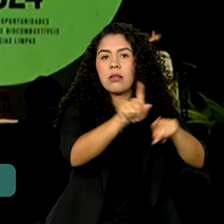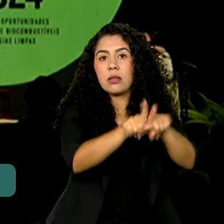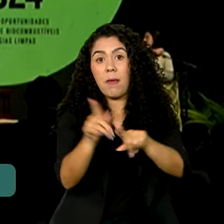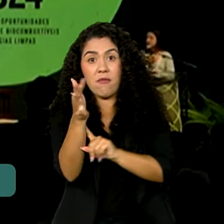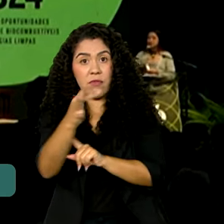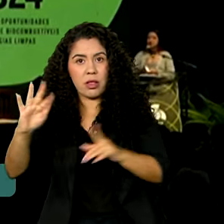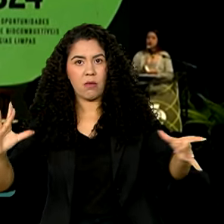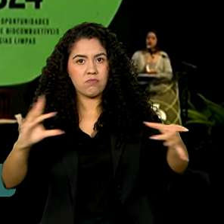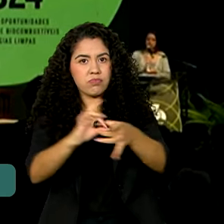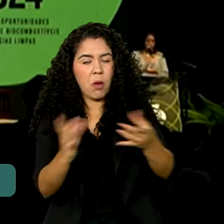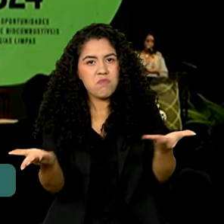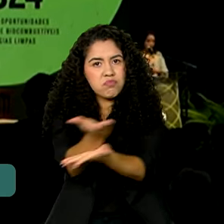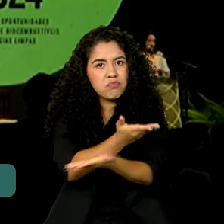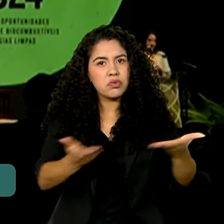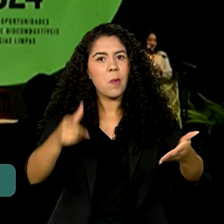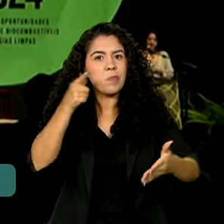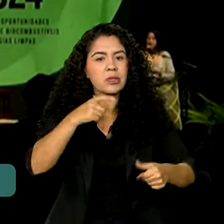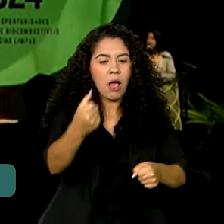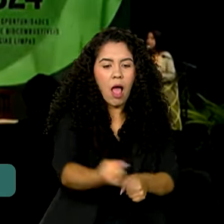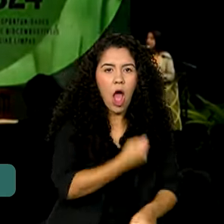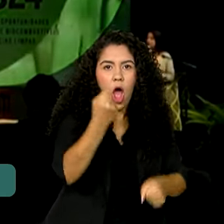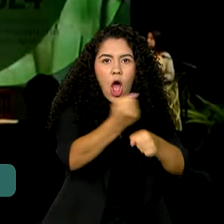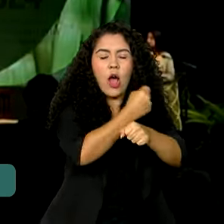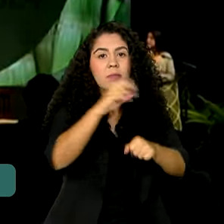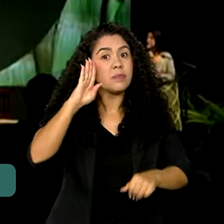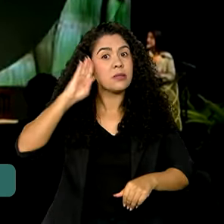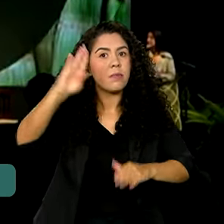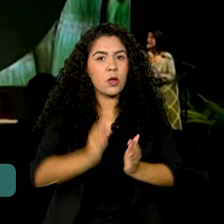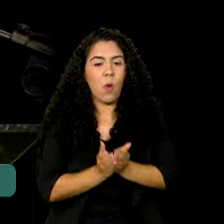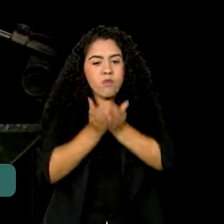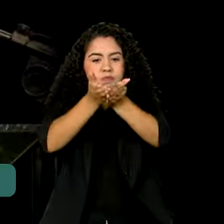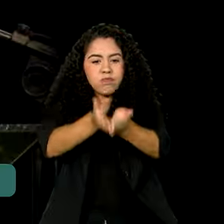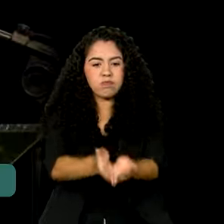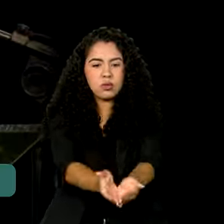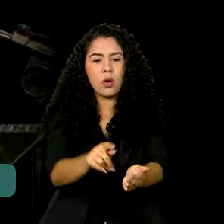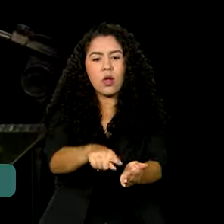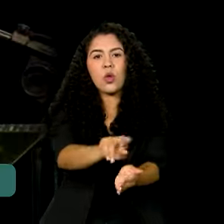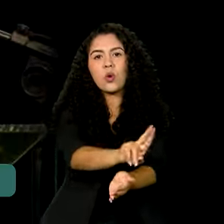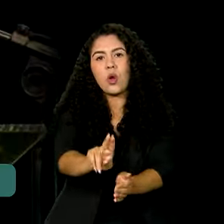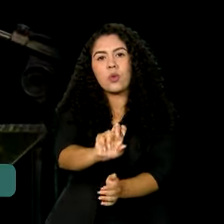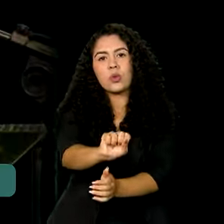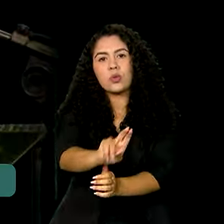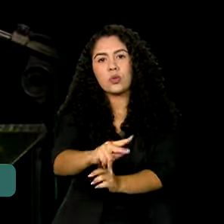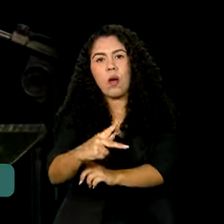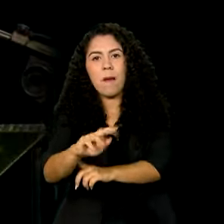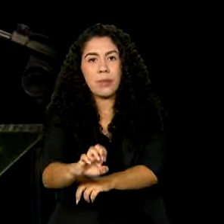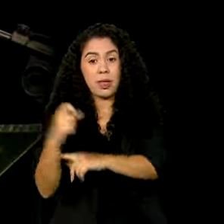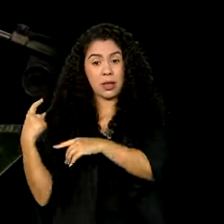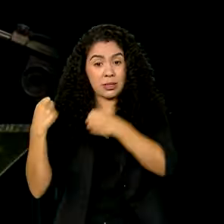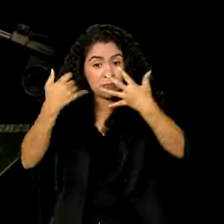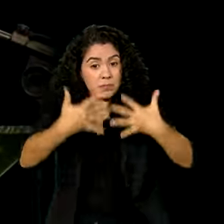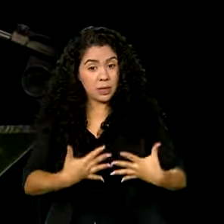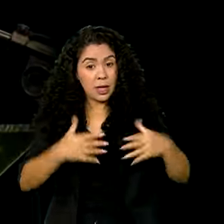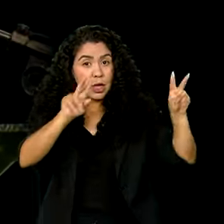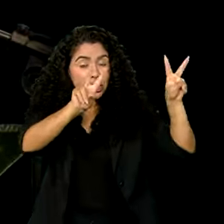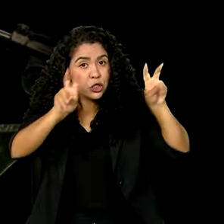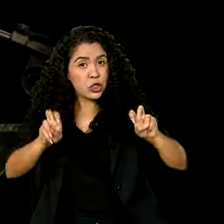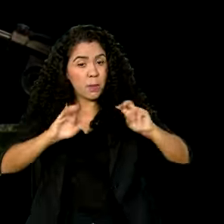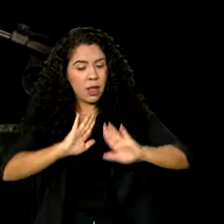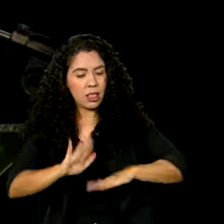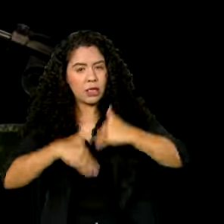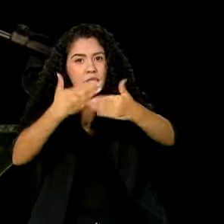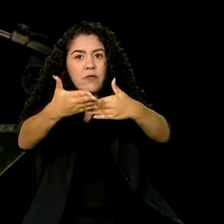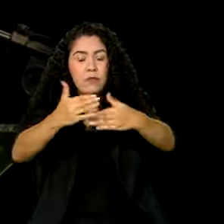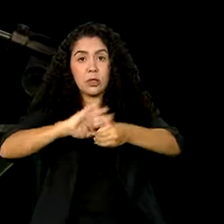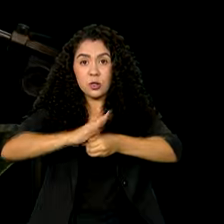na realização de obras de dragagem no Porto de Suape. Falar de desenvolvimento sustentável é falar de justiça